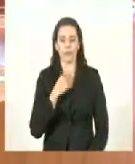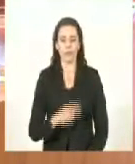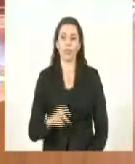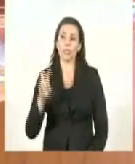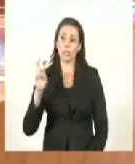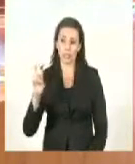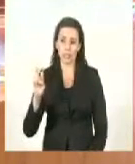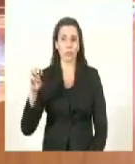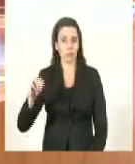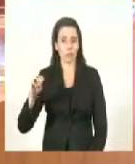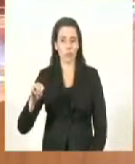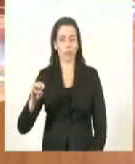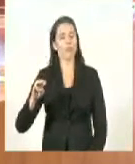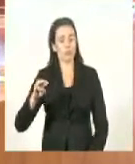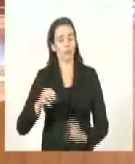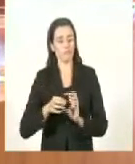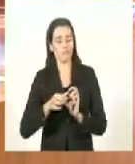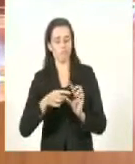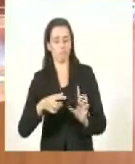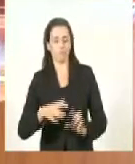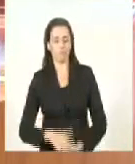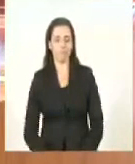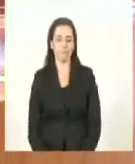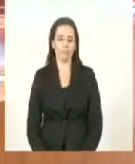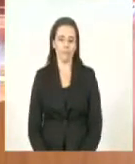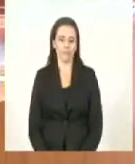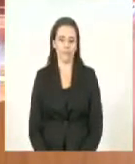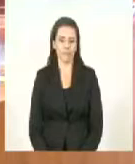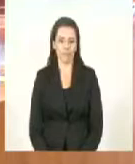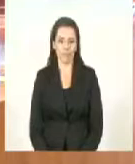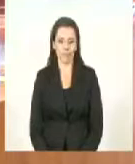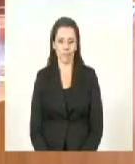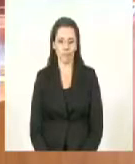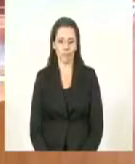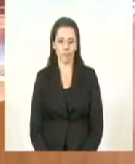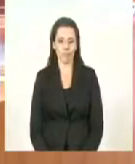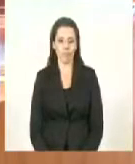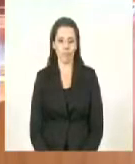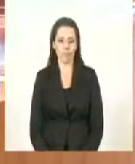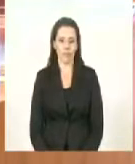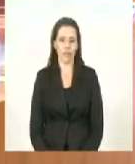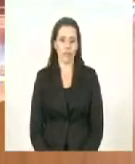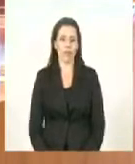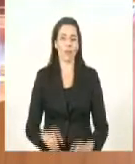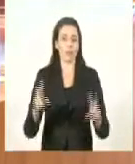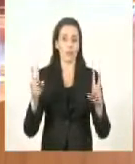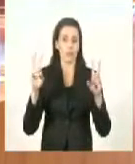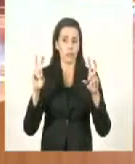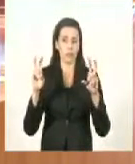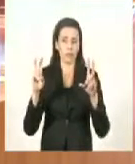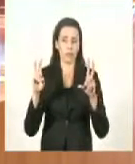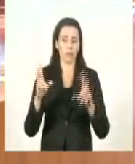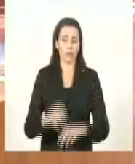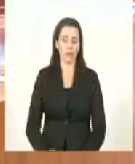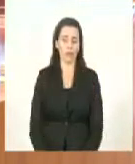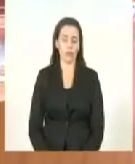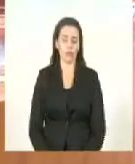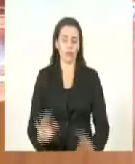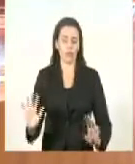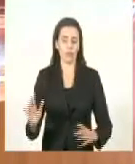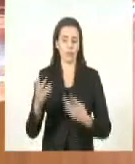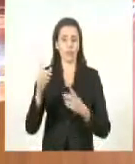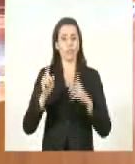Veja bem, sobre a questão do carnaval. O deputado Edilásio ainda agora criticou a questão do carnaval, que